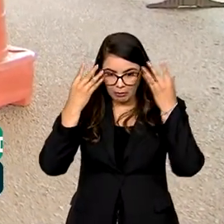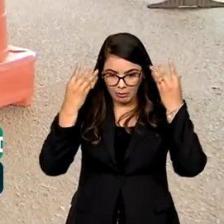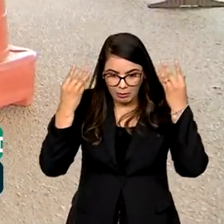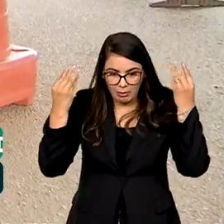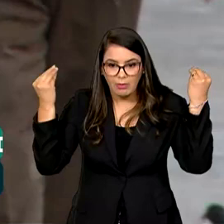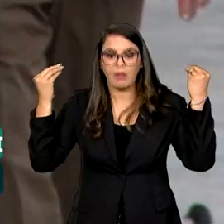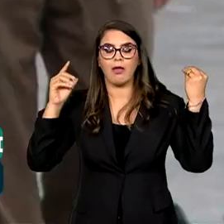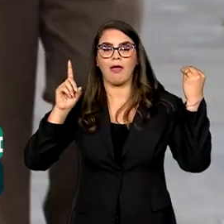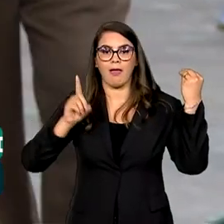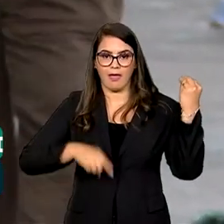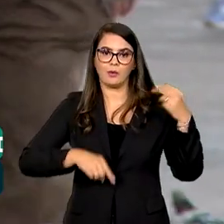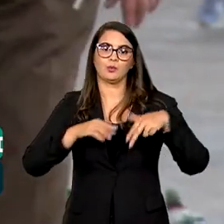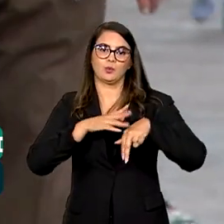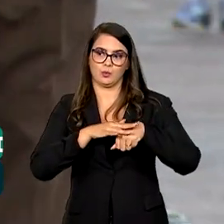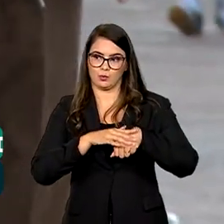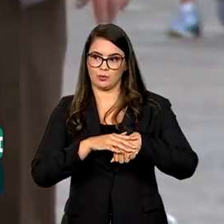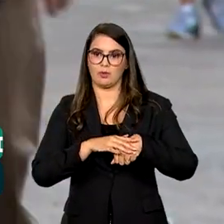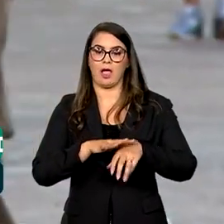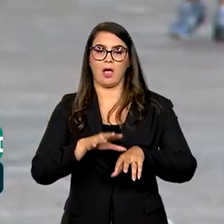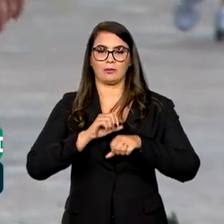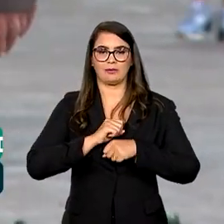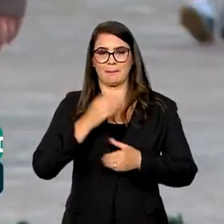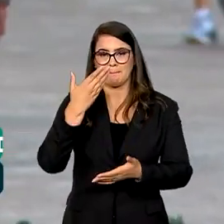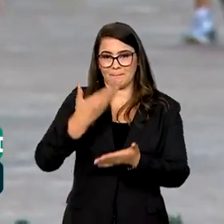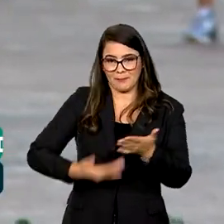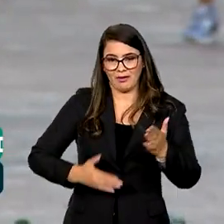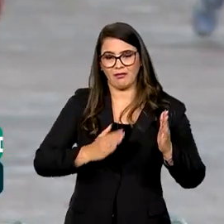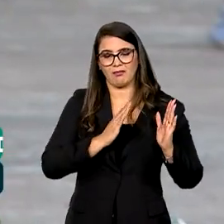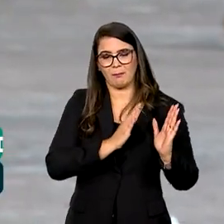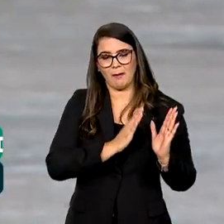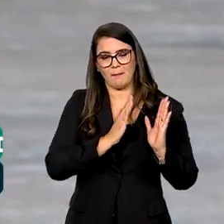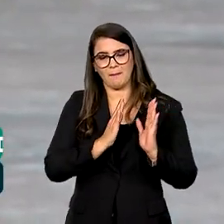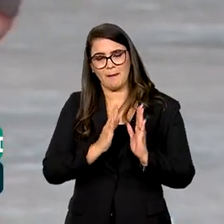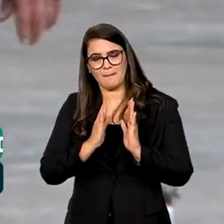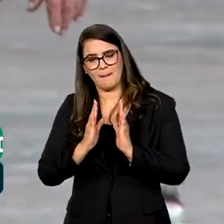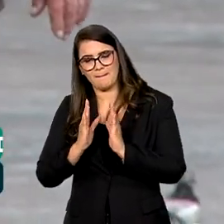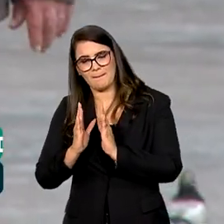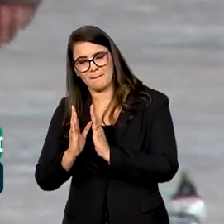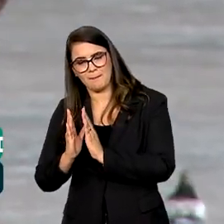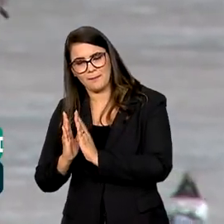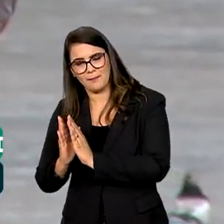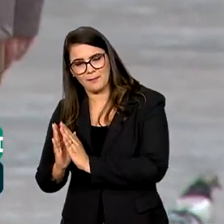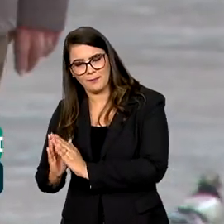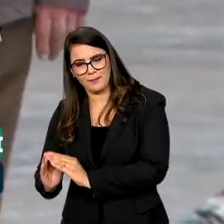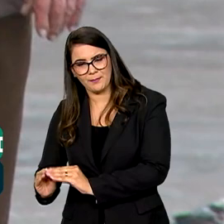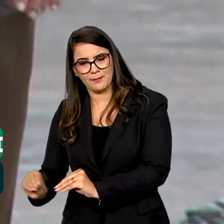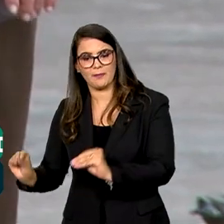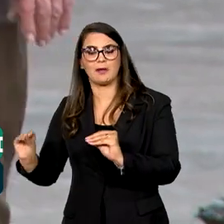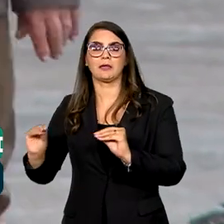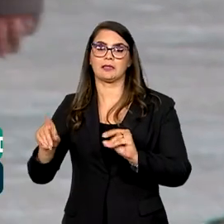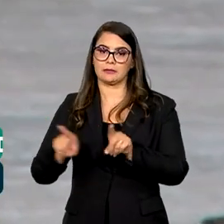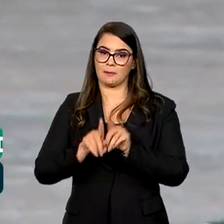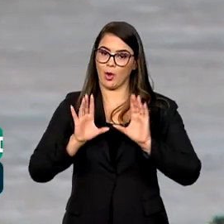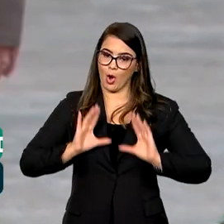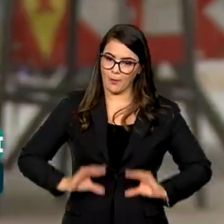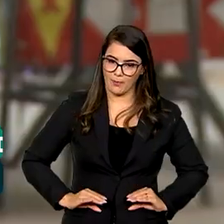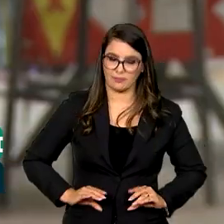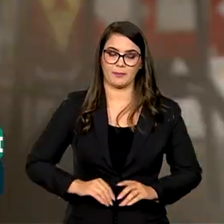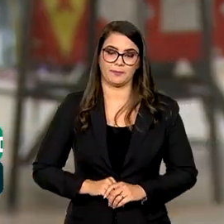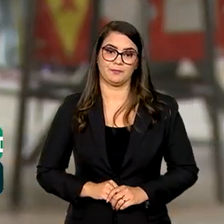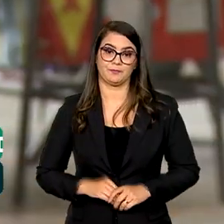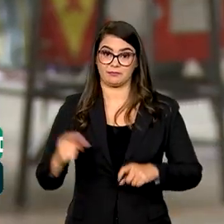dessas enfermidades. Ela causa perda progressiva das funções cognitivas e comportamentais.